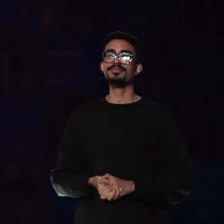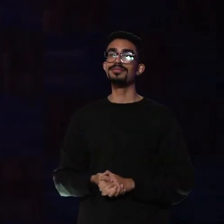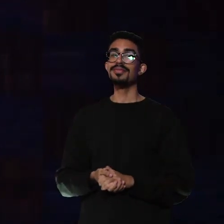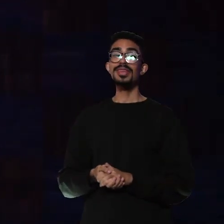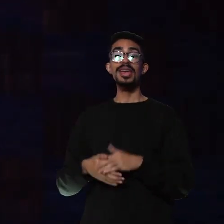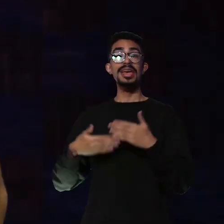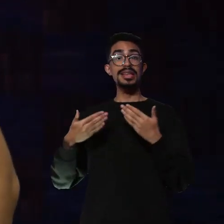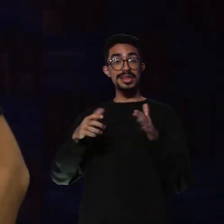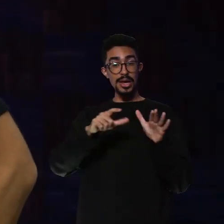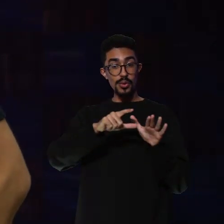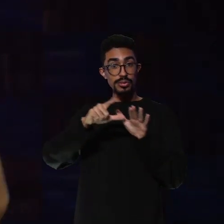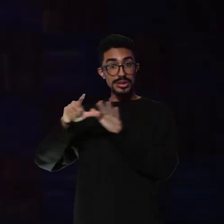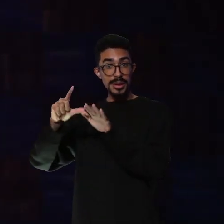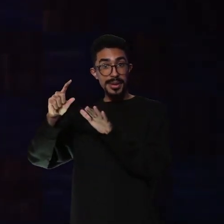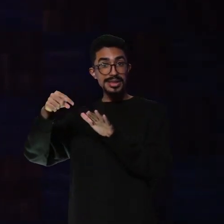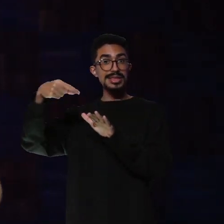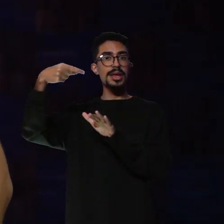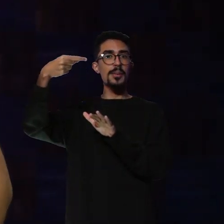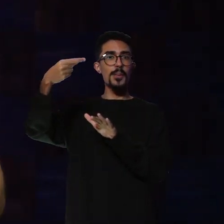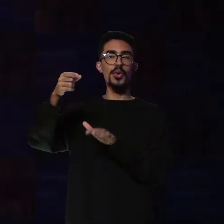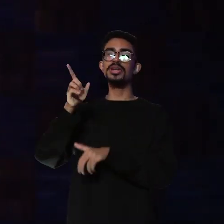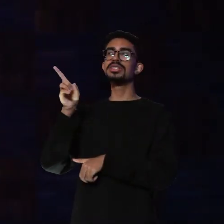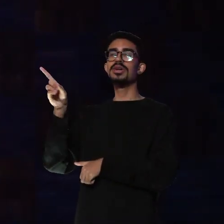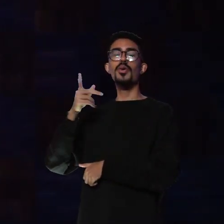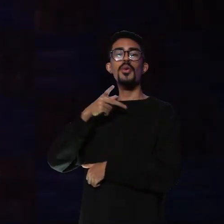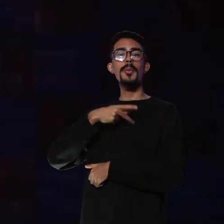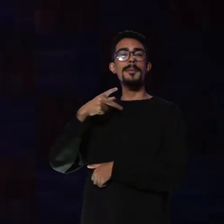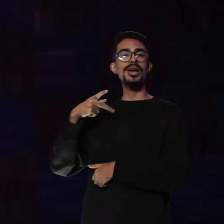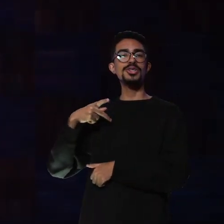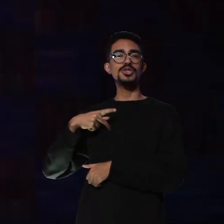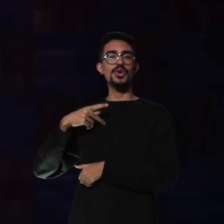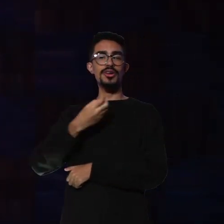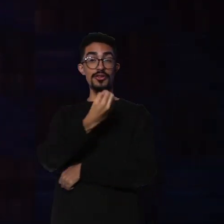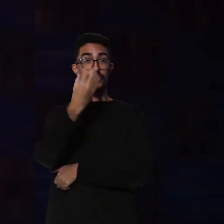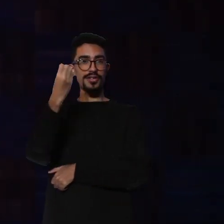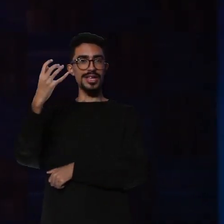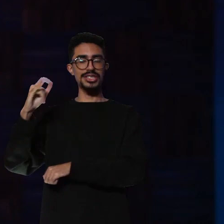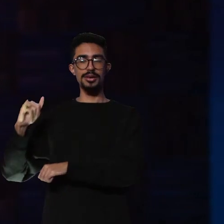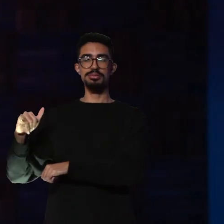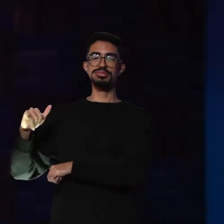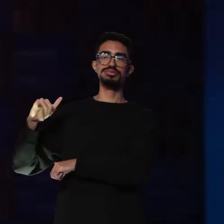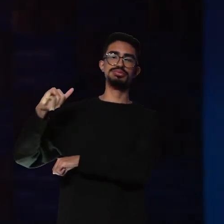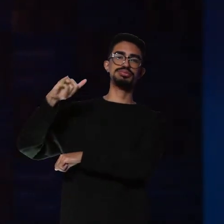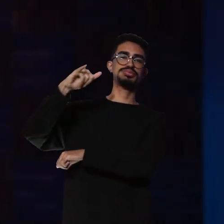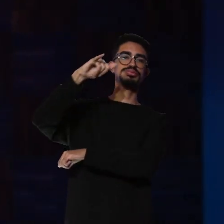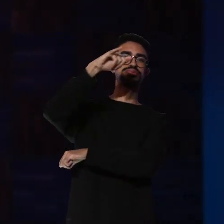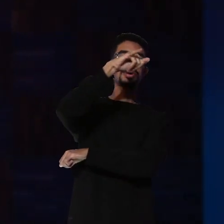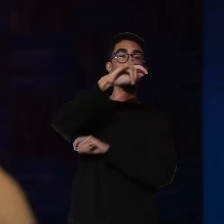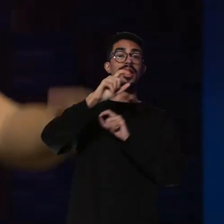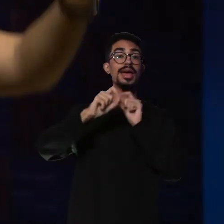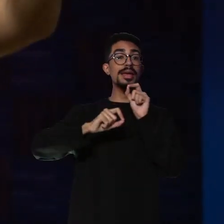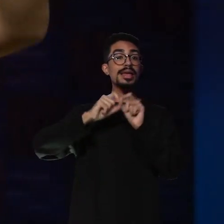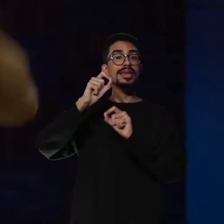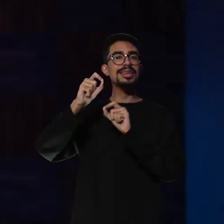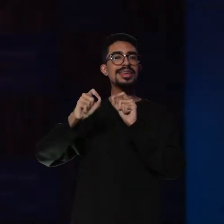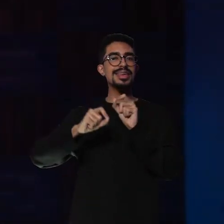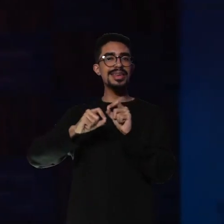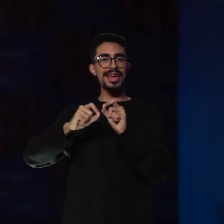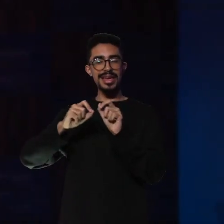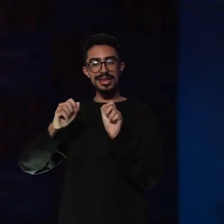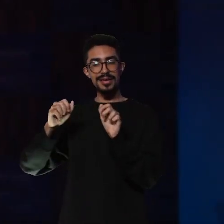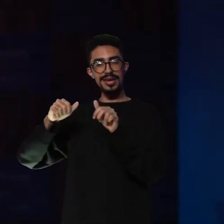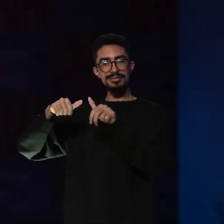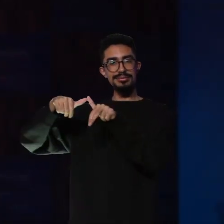no avião? O meu amigo. Eu falei: Jesus, agora não vou perder essa chance. Eu tinha 1 hora